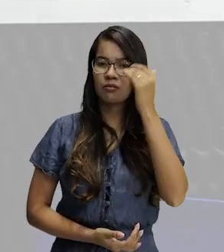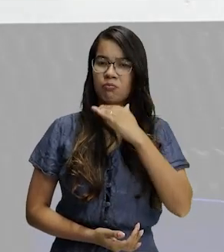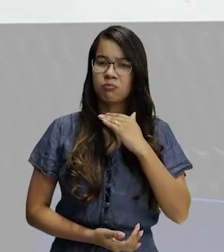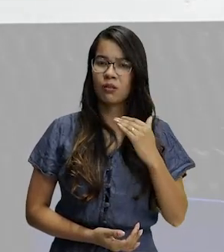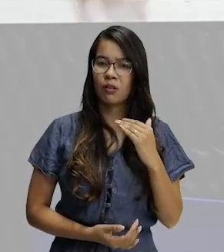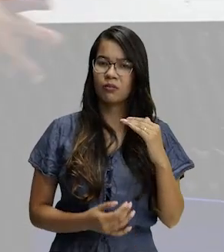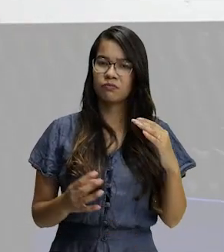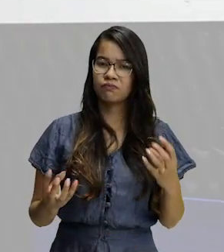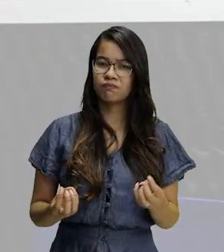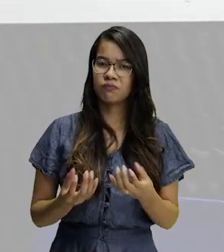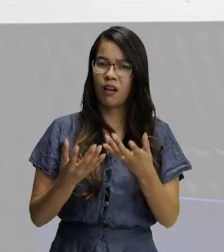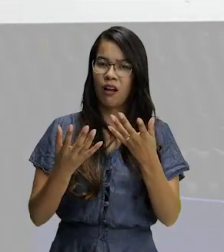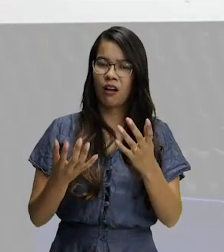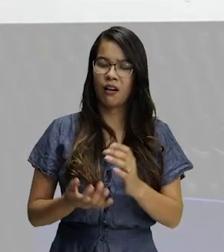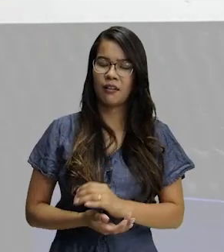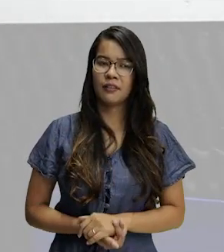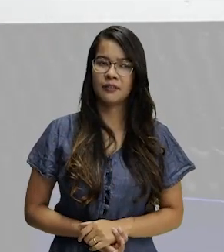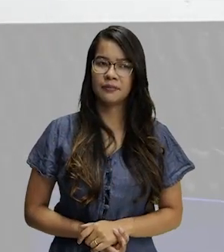Olharam pessoas mortas.